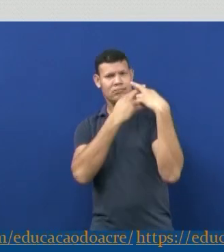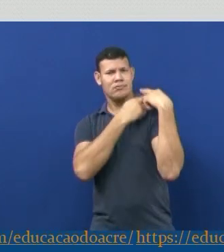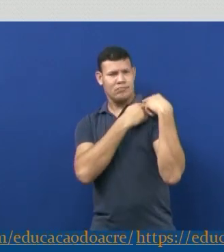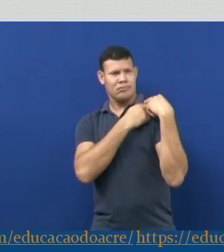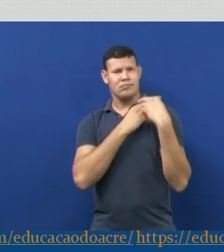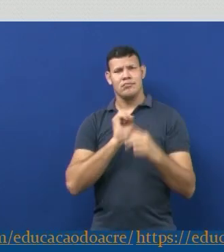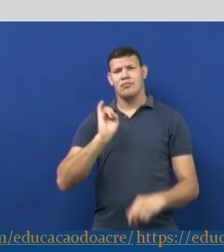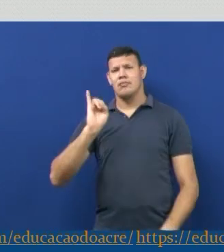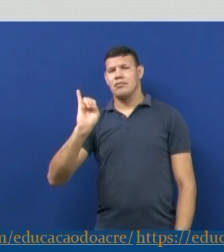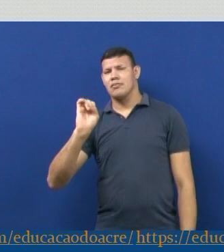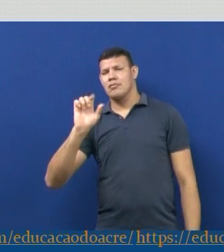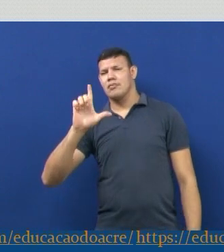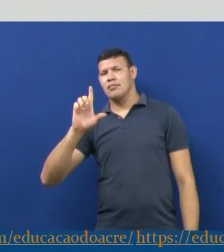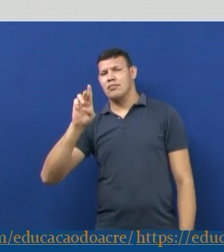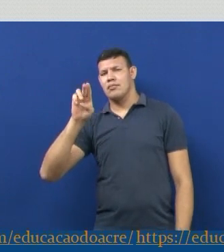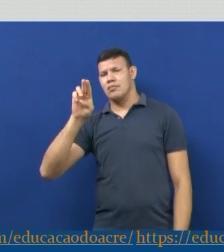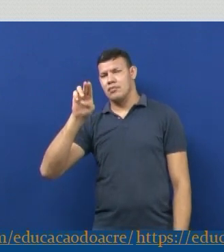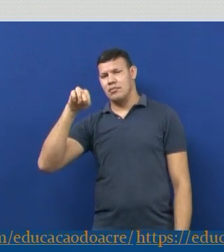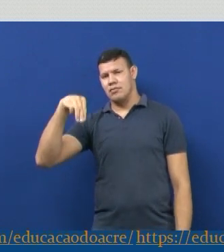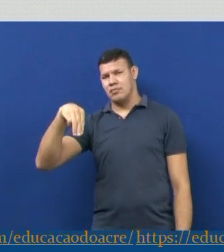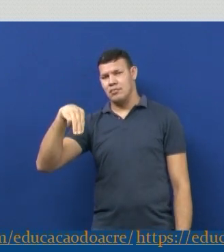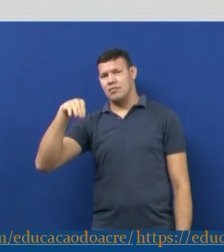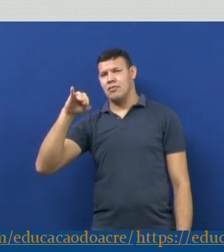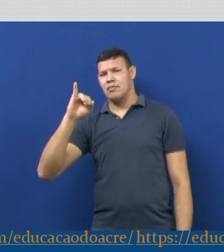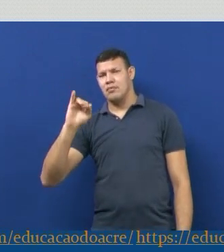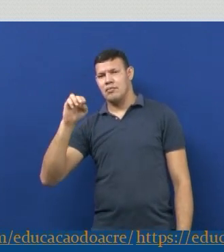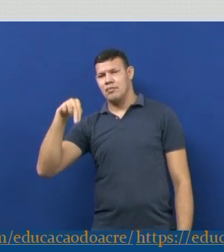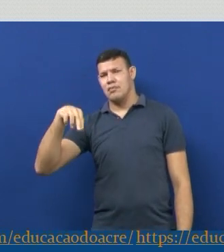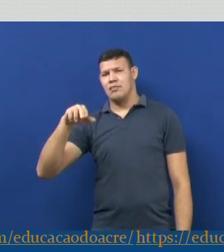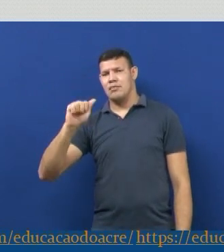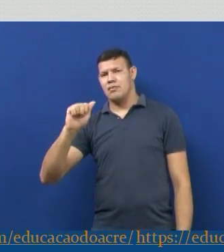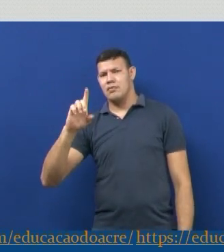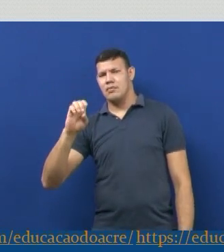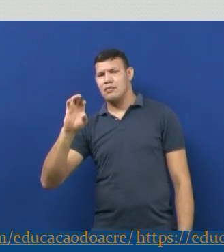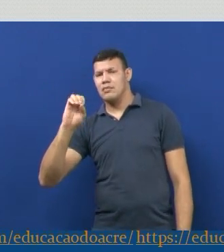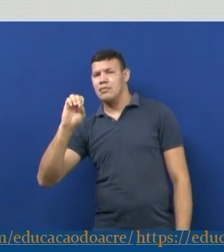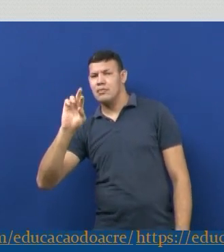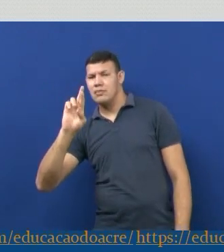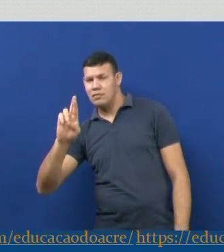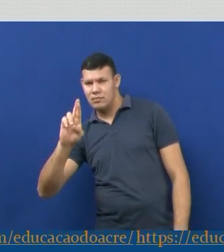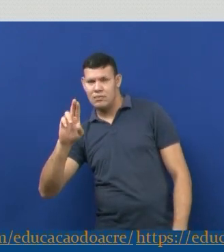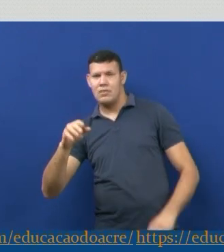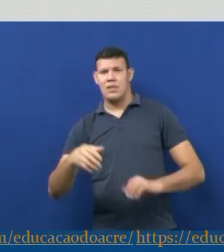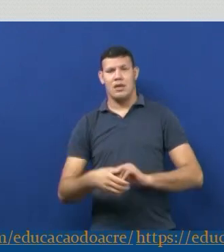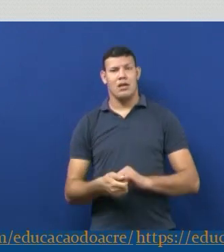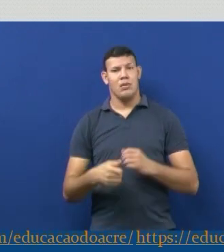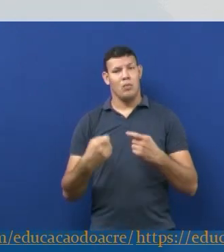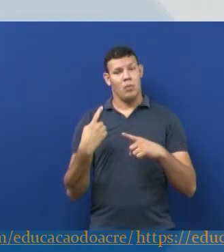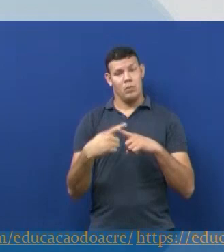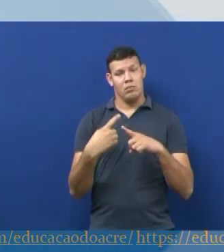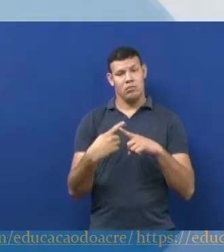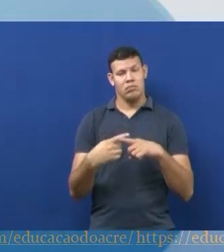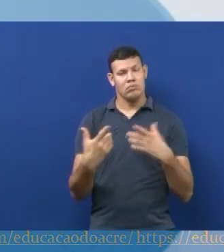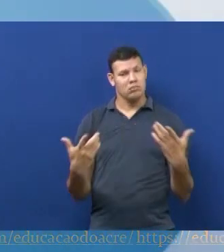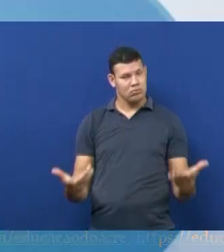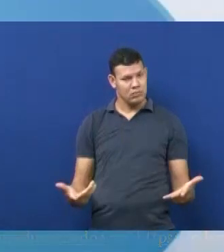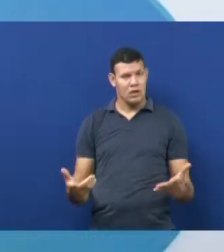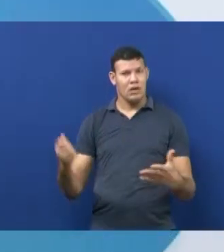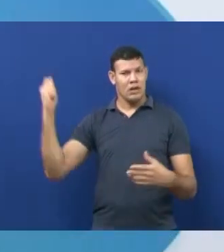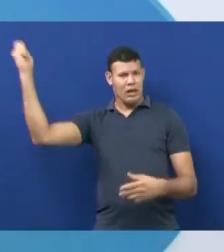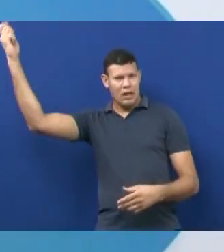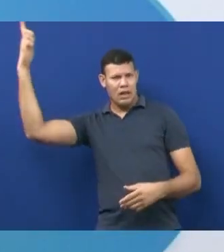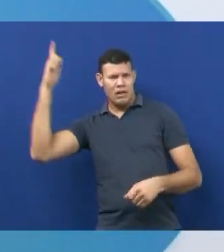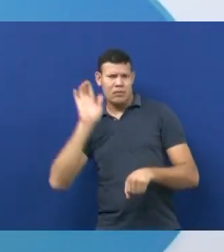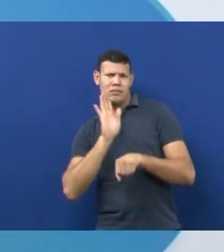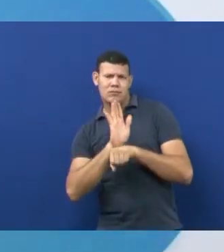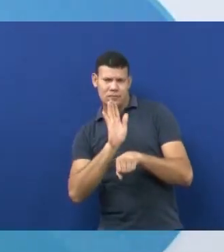o iluminador. É aquele que concebe e planeja a colocação das luzes em uma peça teatral.